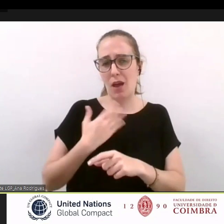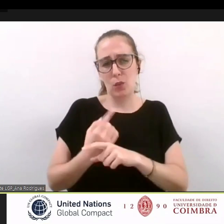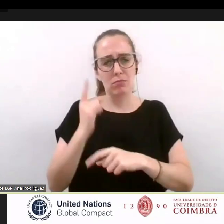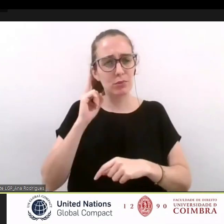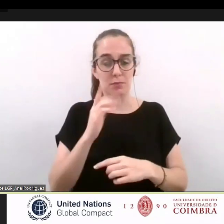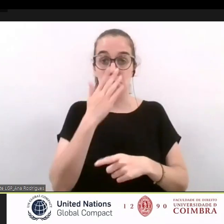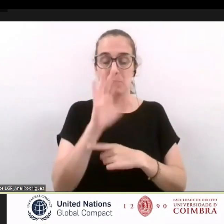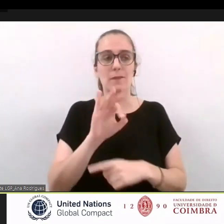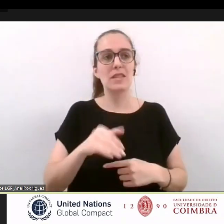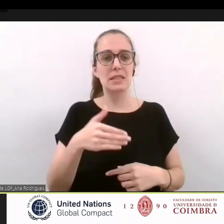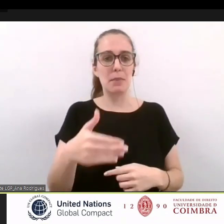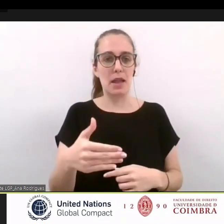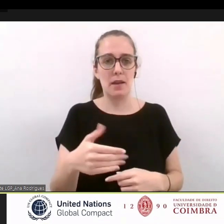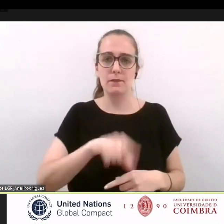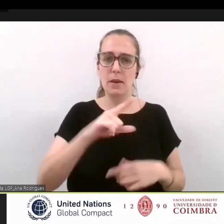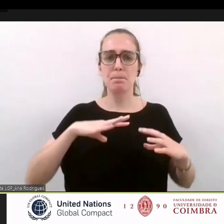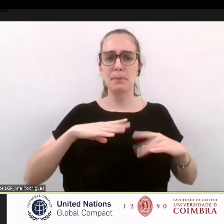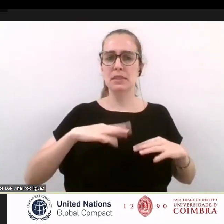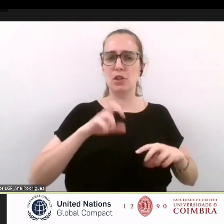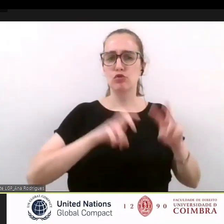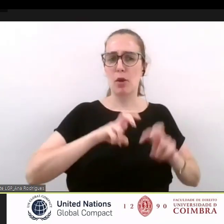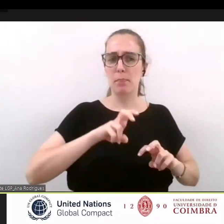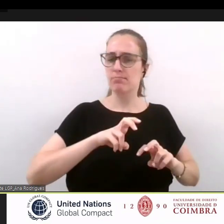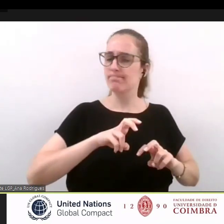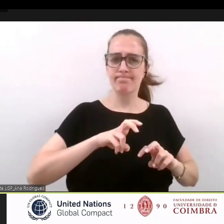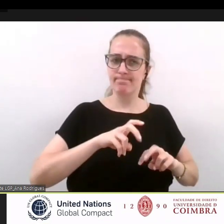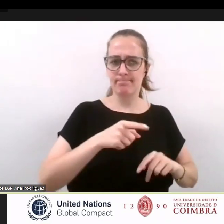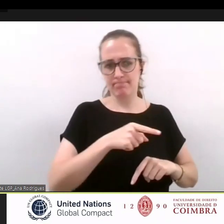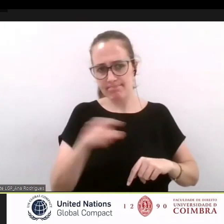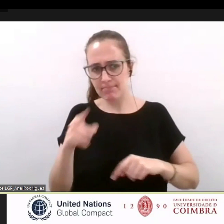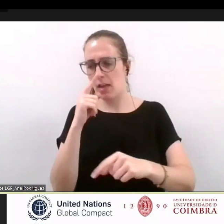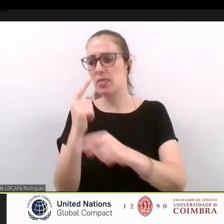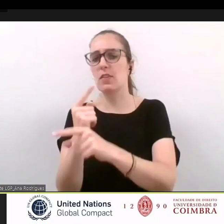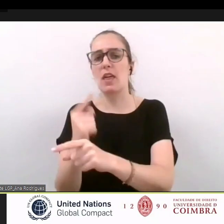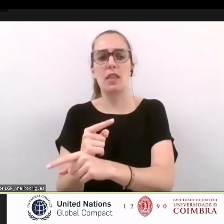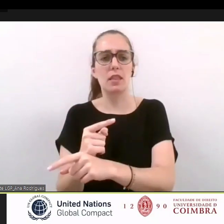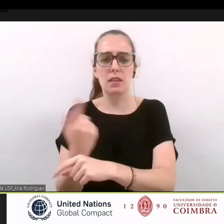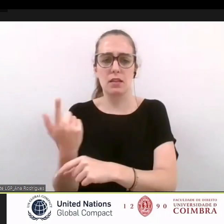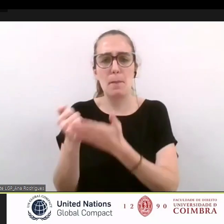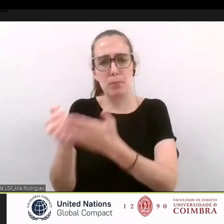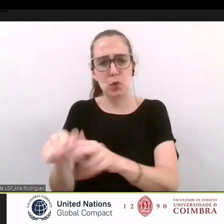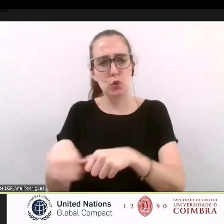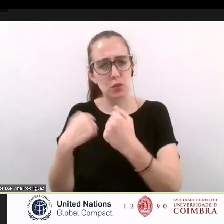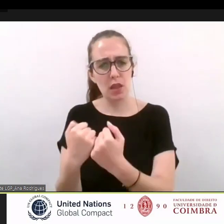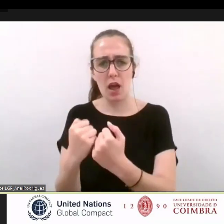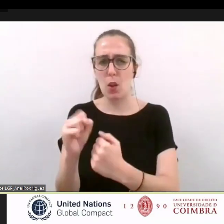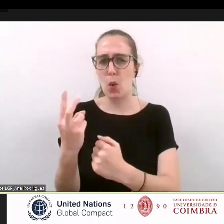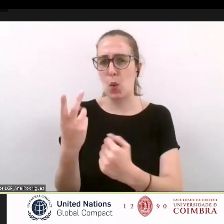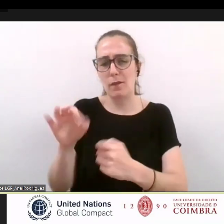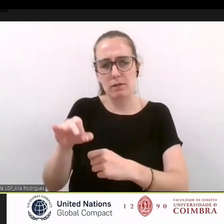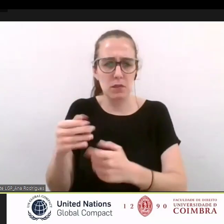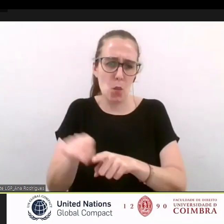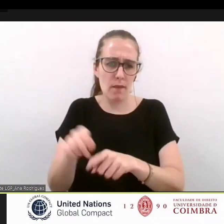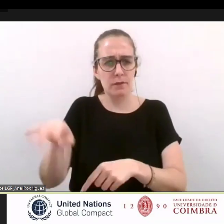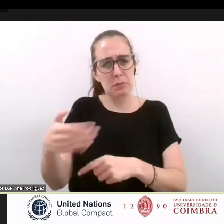no fim de semana, ir passear para o shopping, ir fazer uma atividade de apoio social no fim de